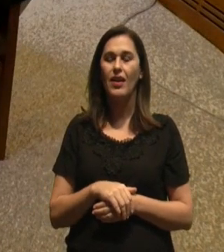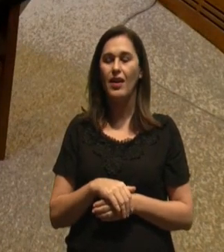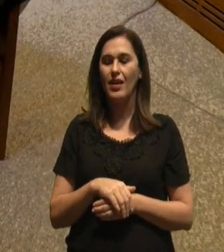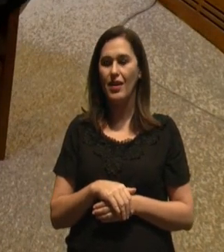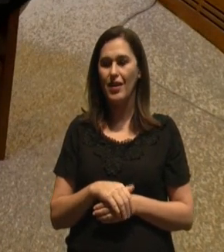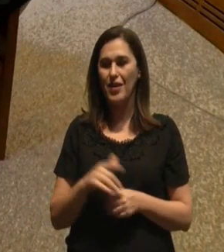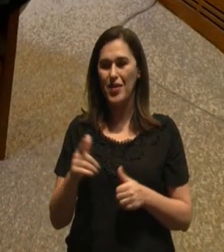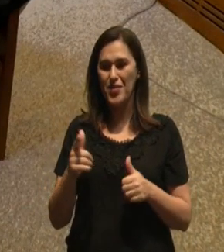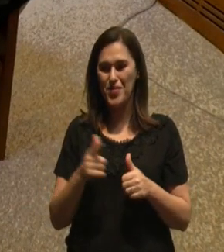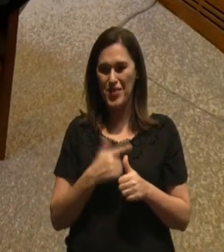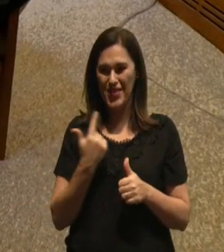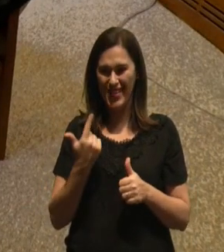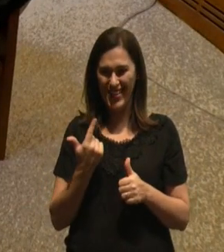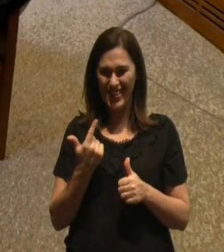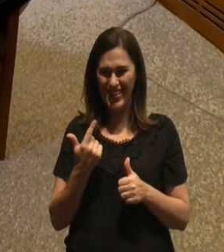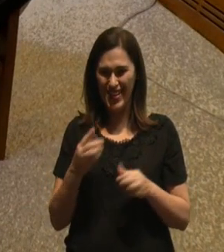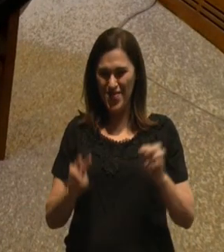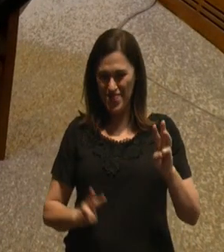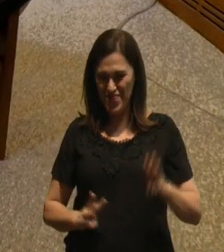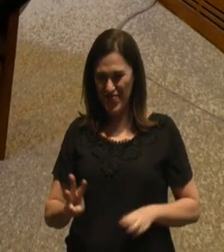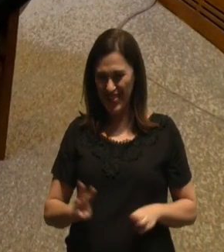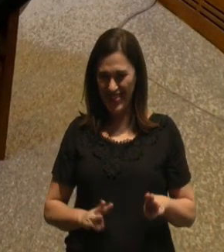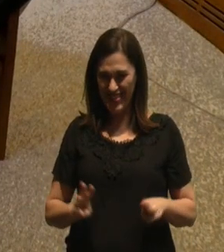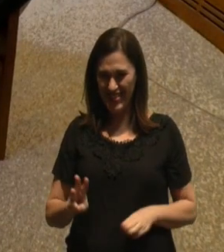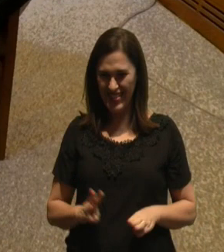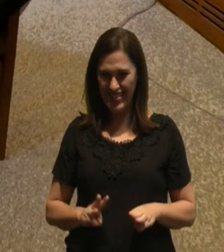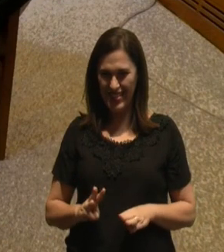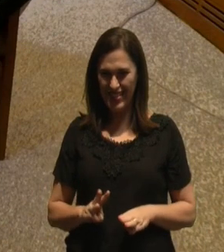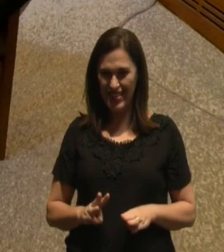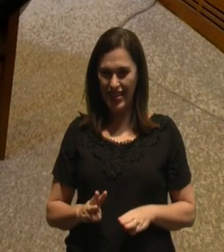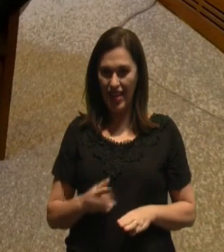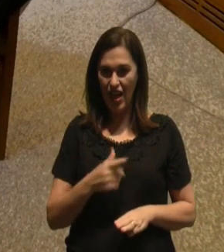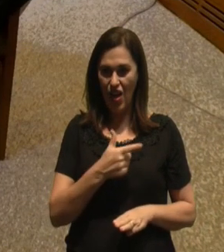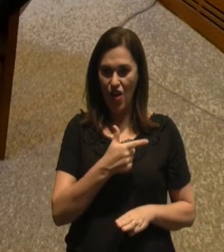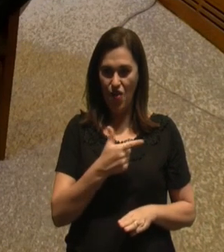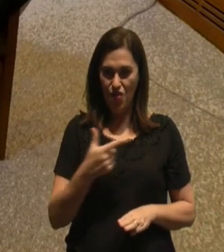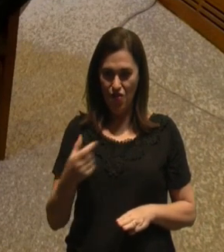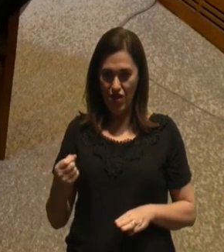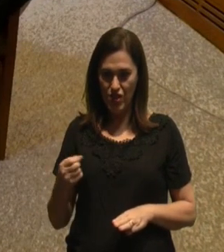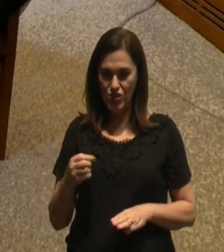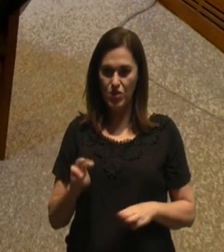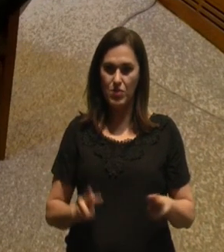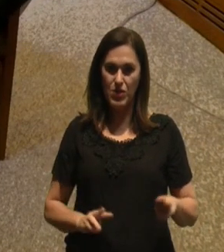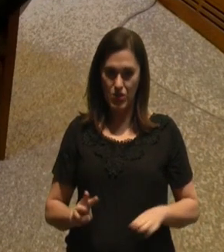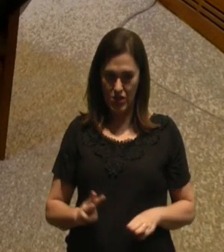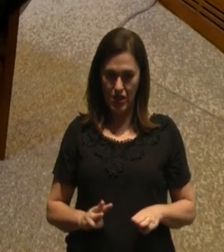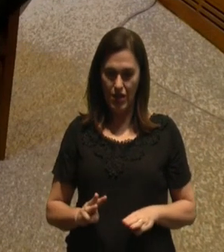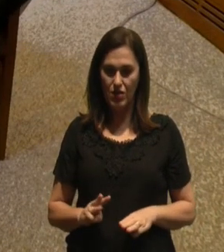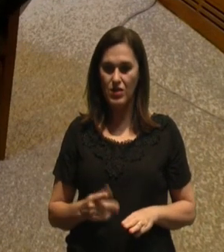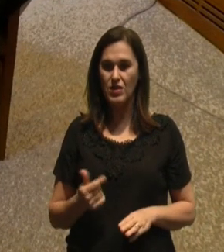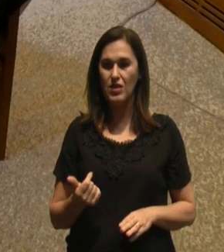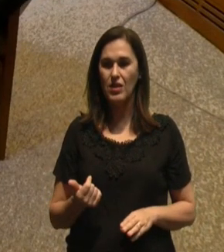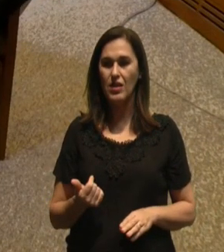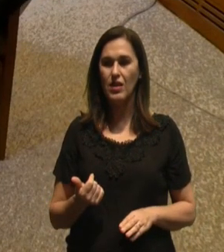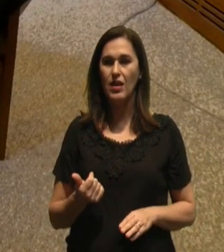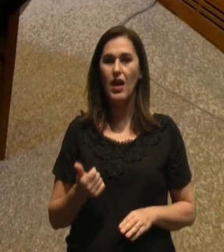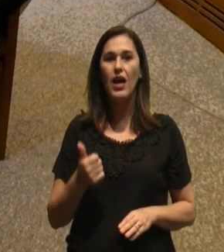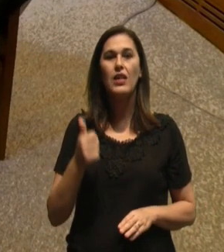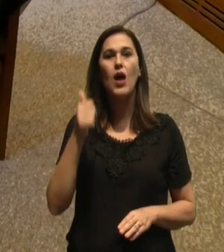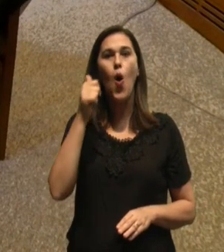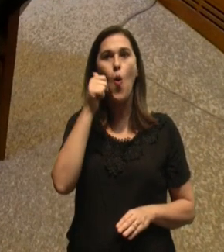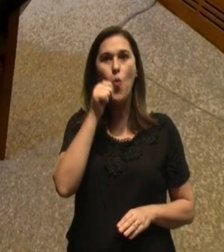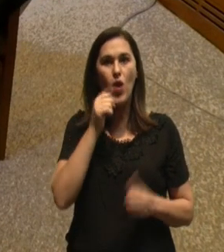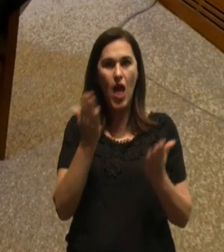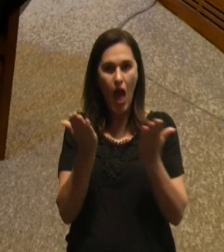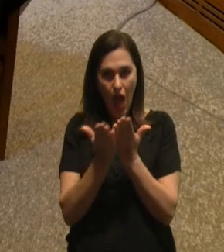primeiro lugar, vamos falar do ministério. É um dos 20 ministérios aqui da nossa igreja. É Ministério das Mulheres Cristãs